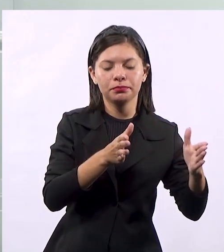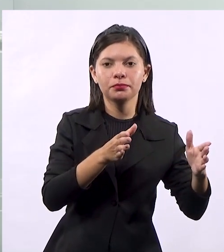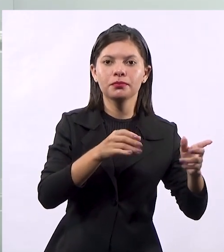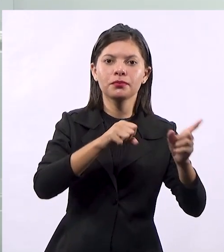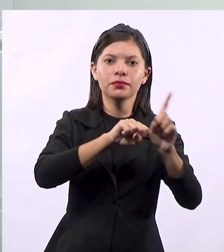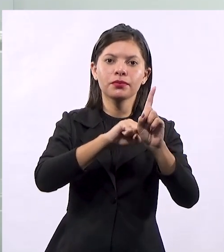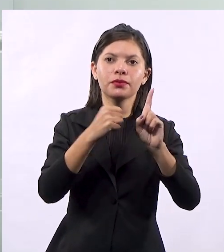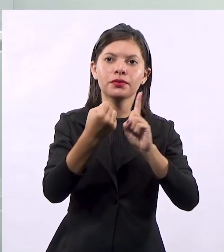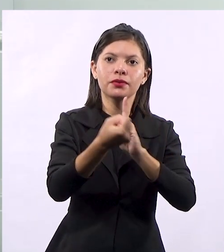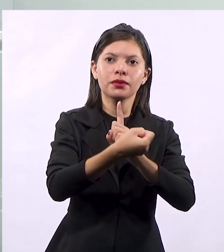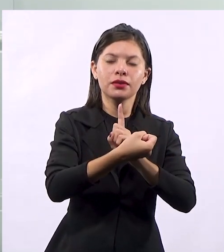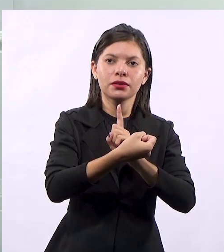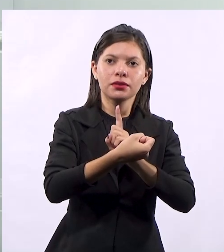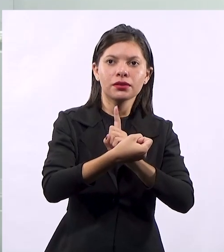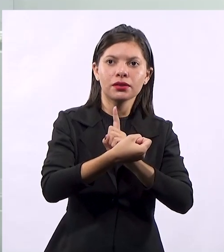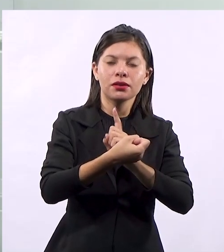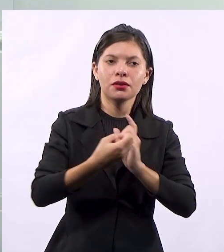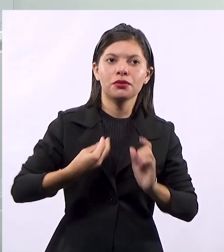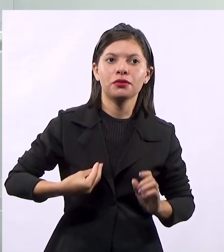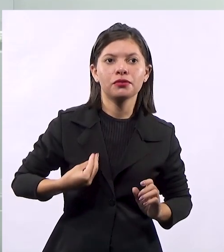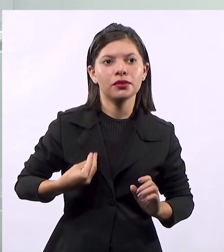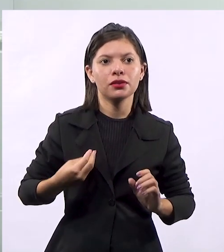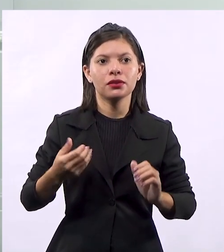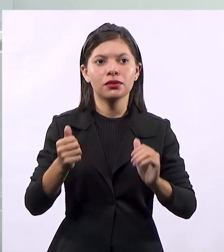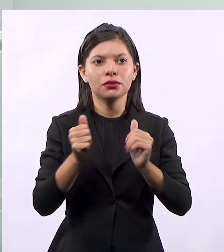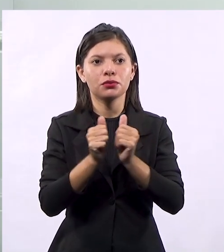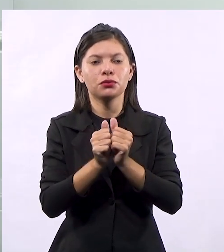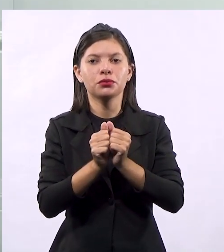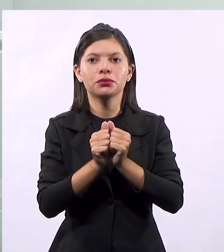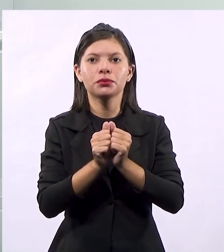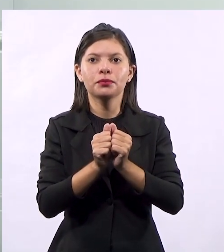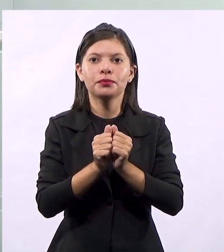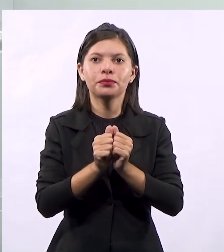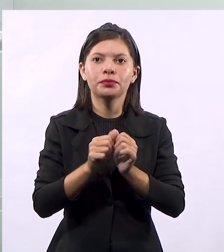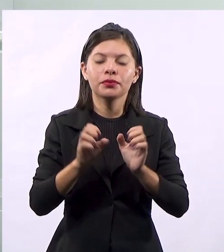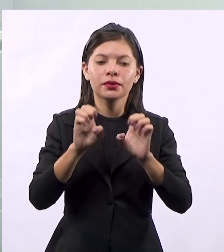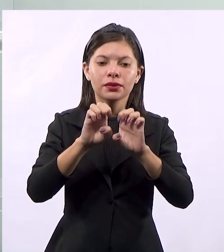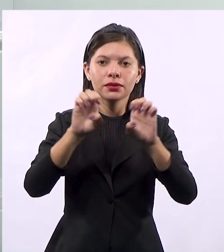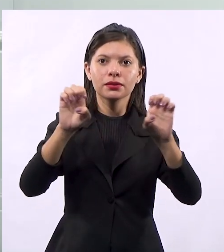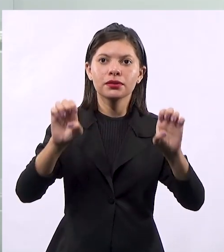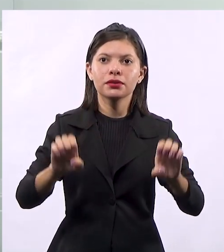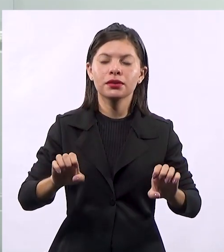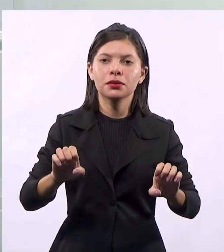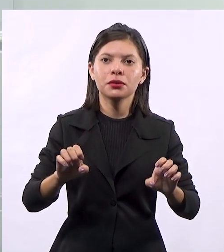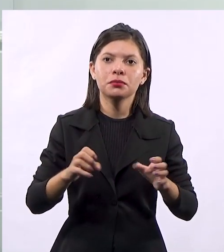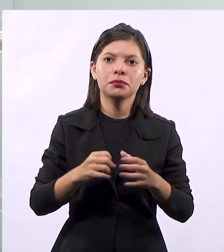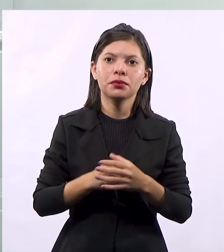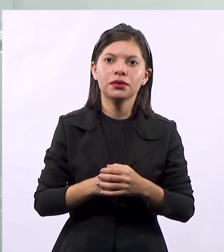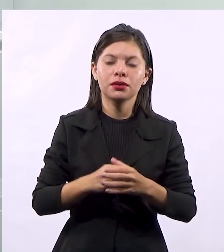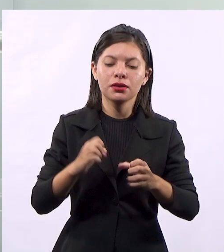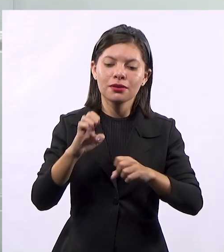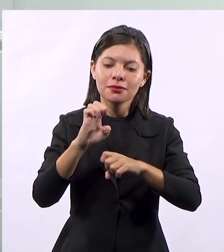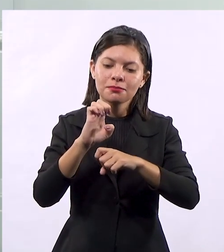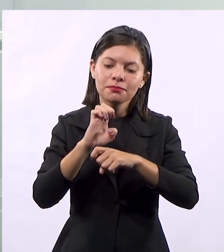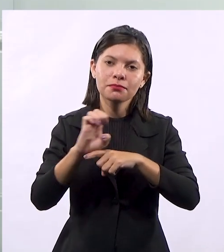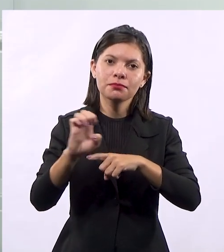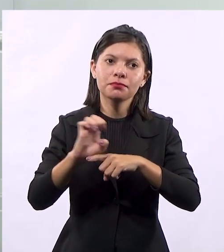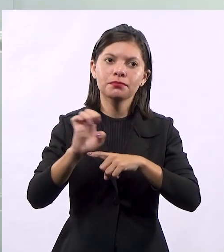elaborar normas, a elaborar estruturas normativas, estruturas legais, formas